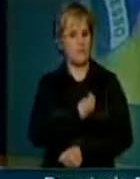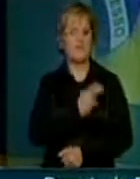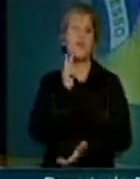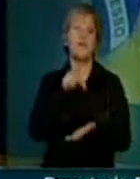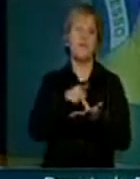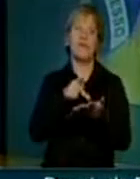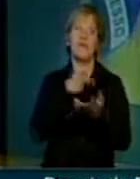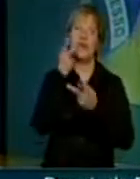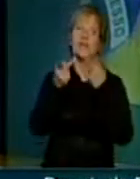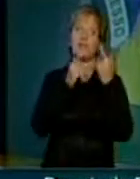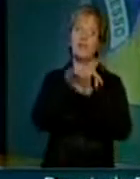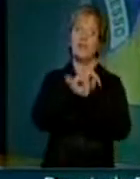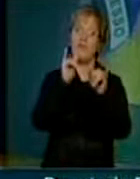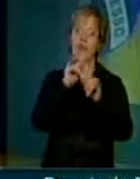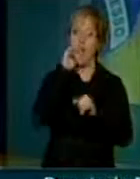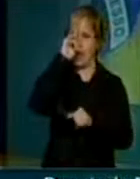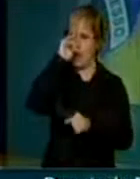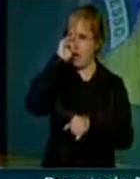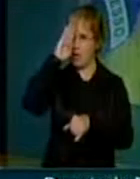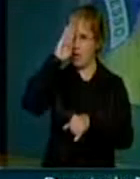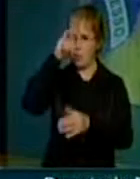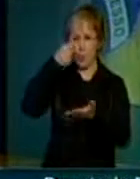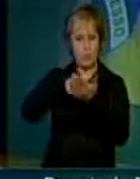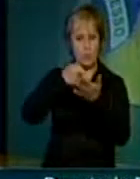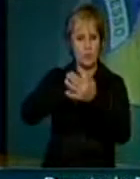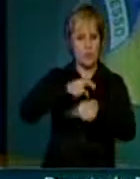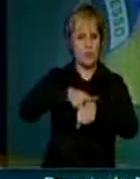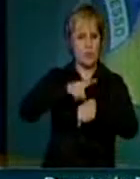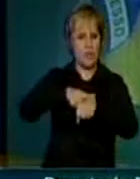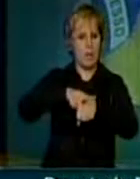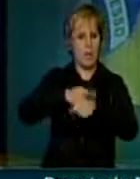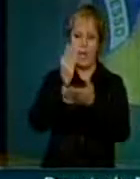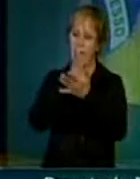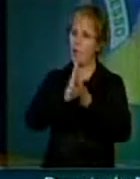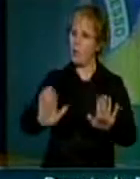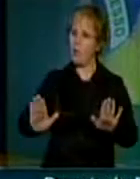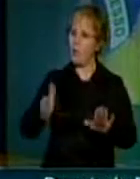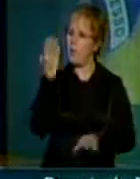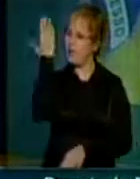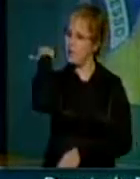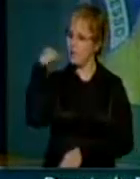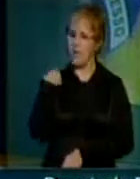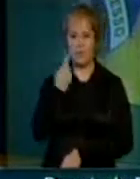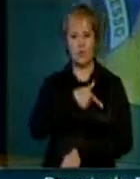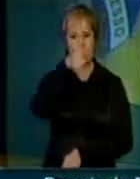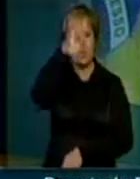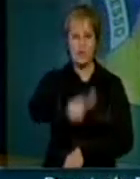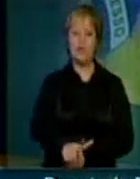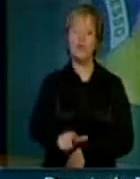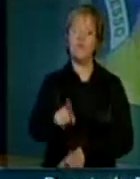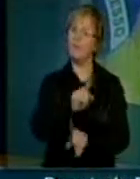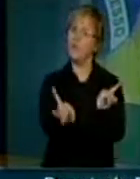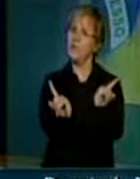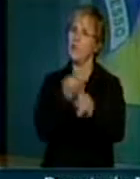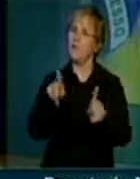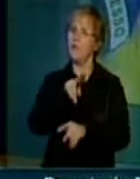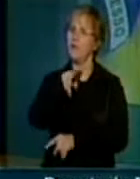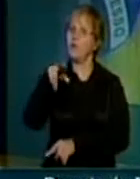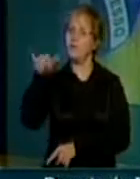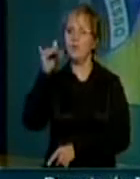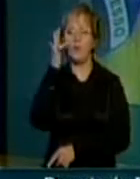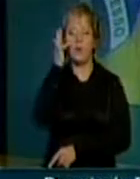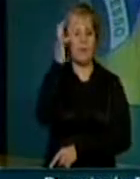enfim, dizer: a ditadura militar é coisa do passado. Nós não vamos tropeçar nela, em seus